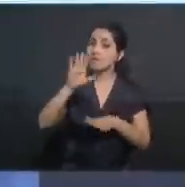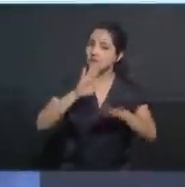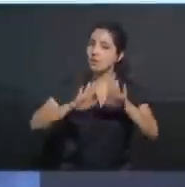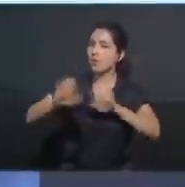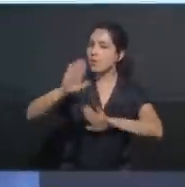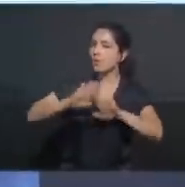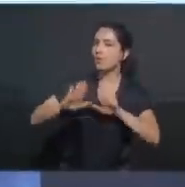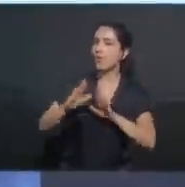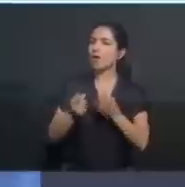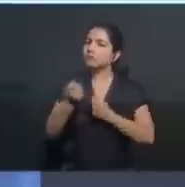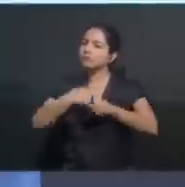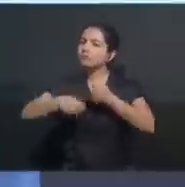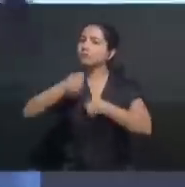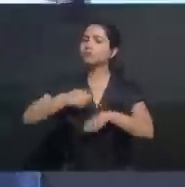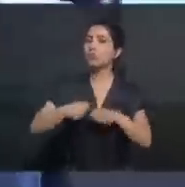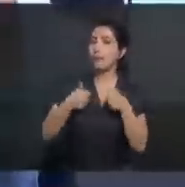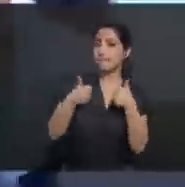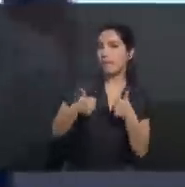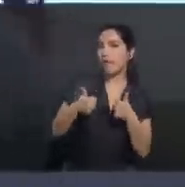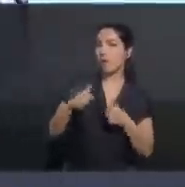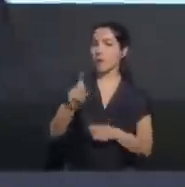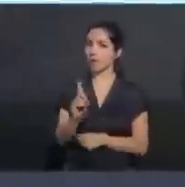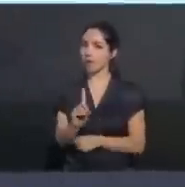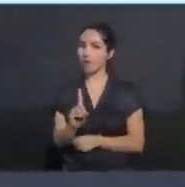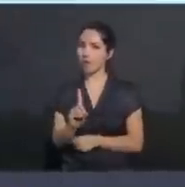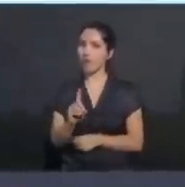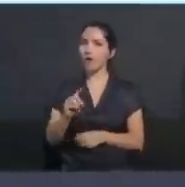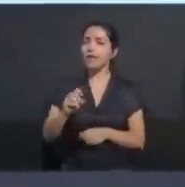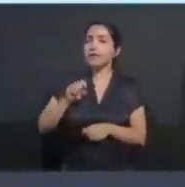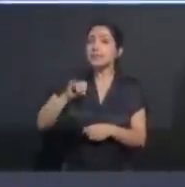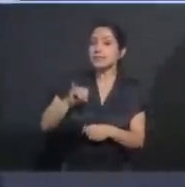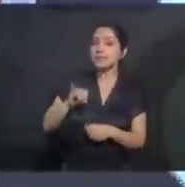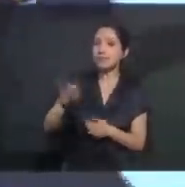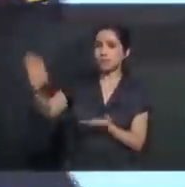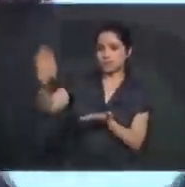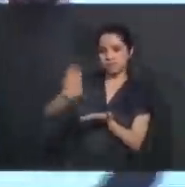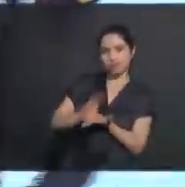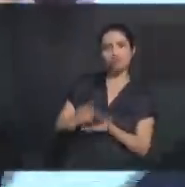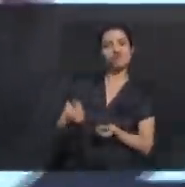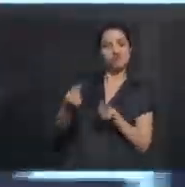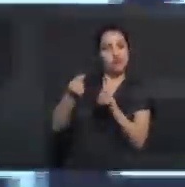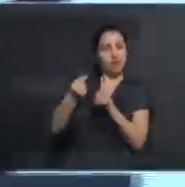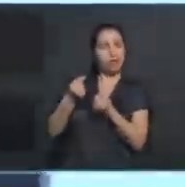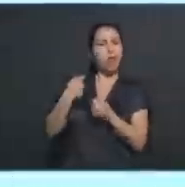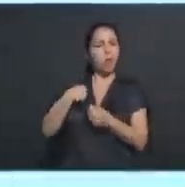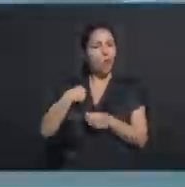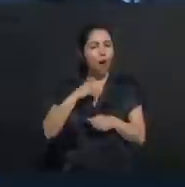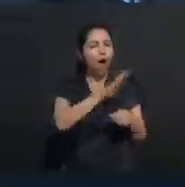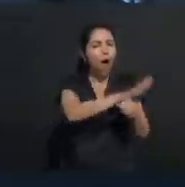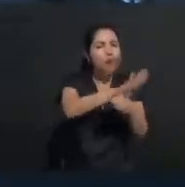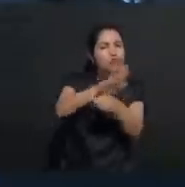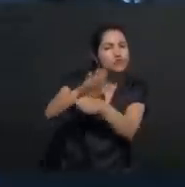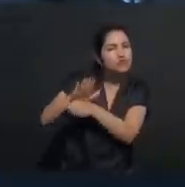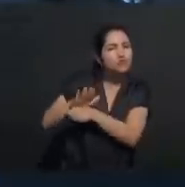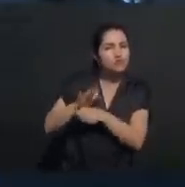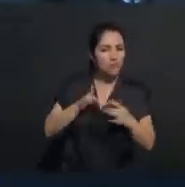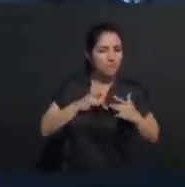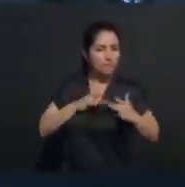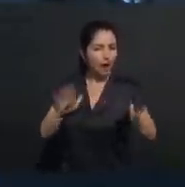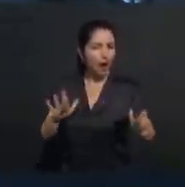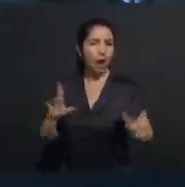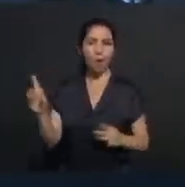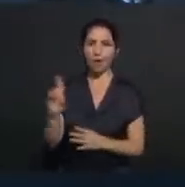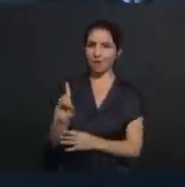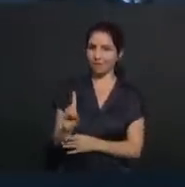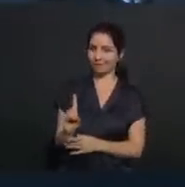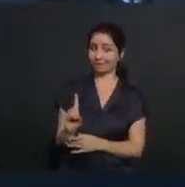cuidado? Quando você tem algum recurso, você ajuda alguém? Gente, José salvou o mundo.